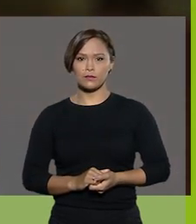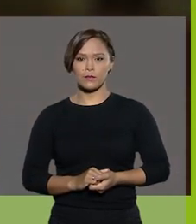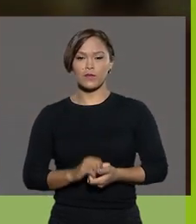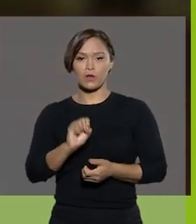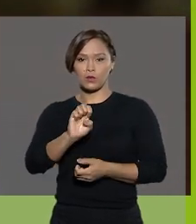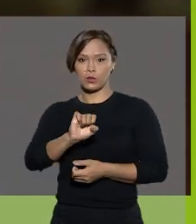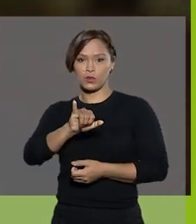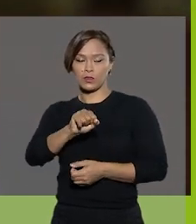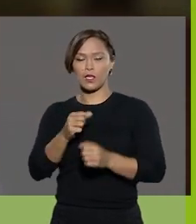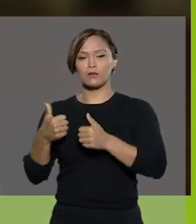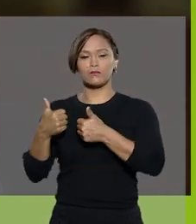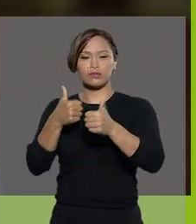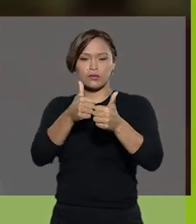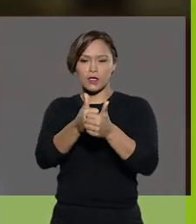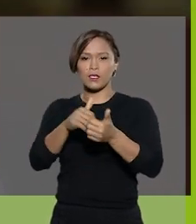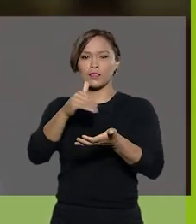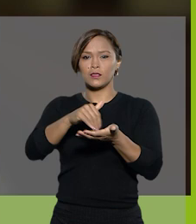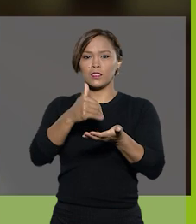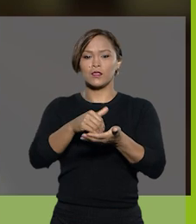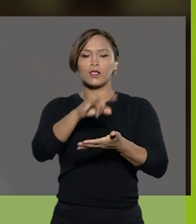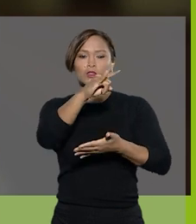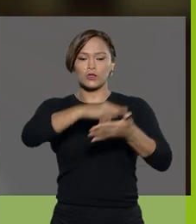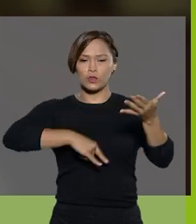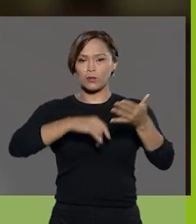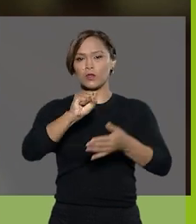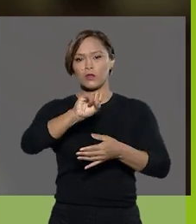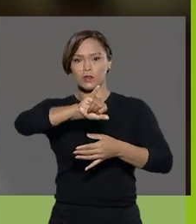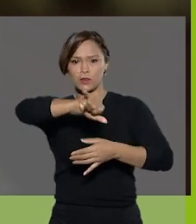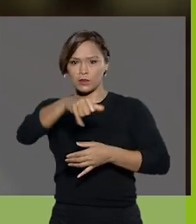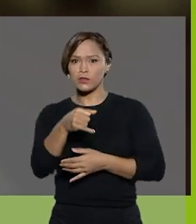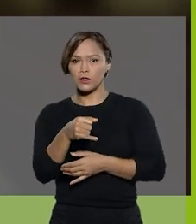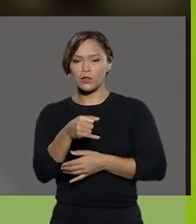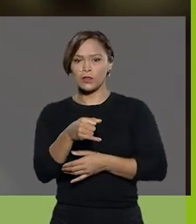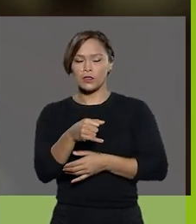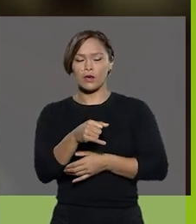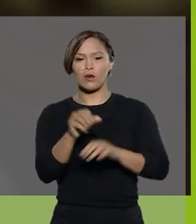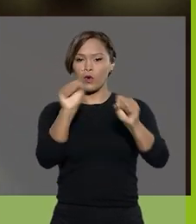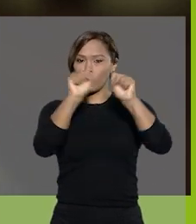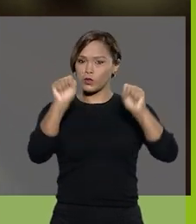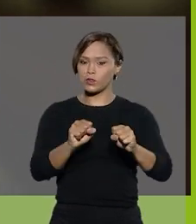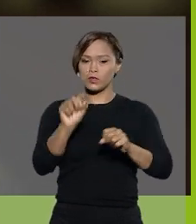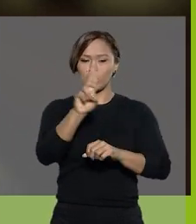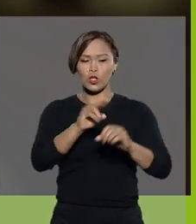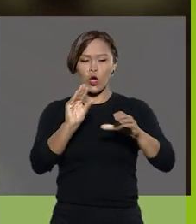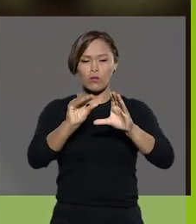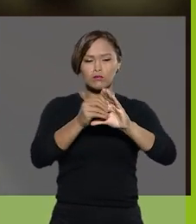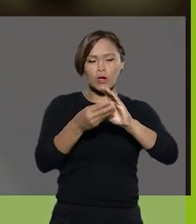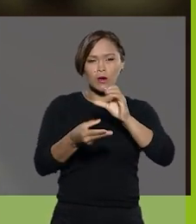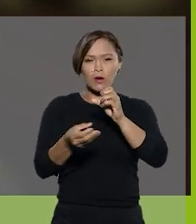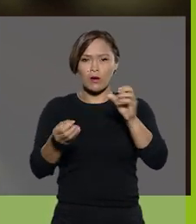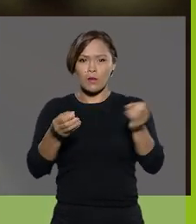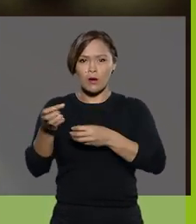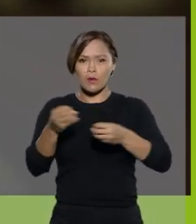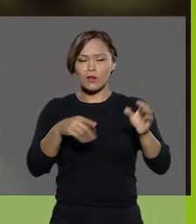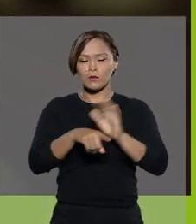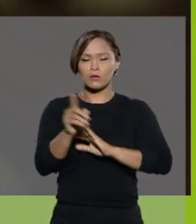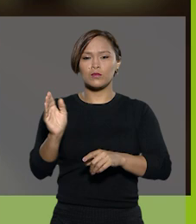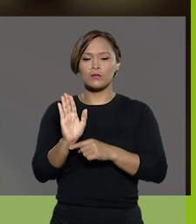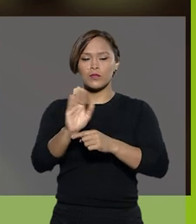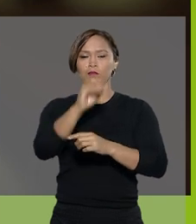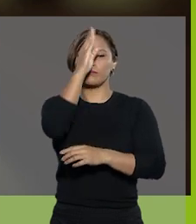O SEI é gerenciado pela Secretaria de Documentação do STJ. O sistema e suas atualizações foram